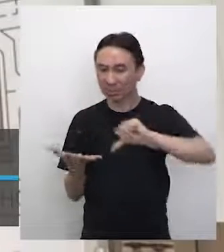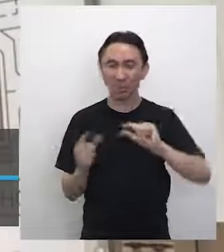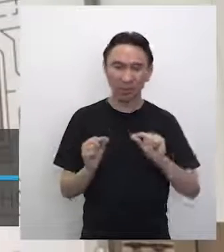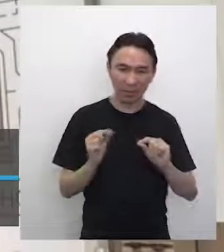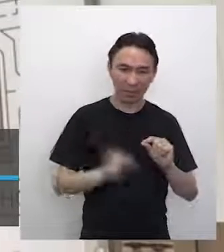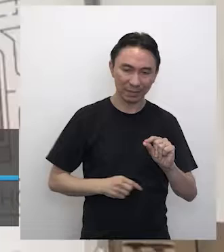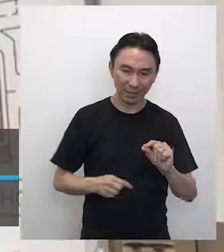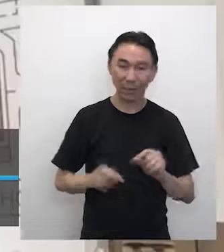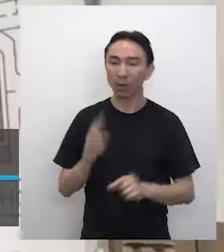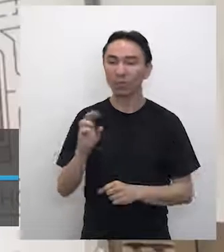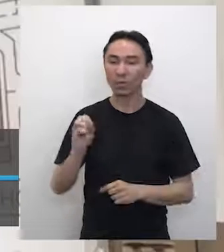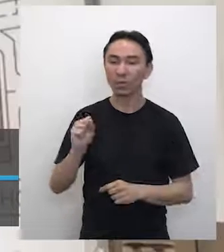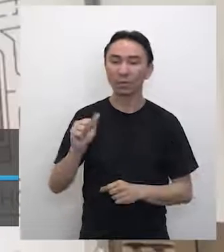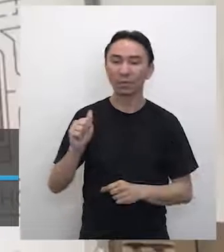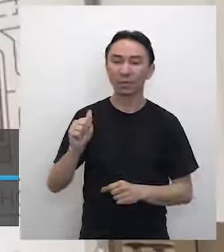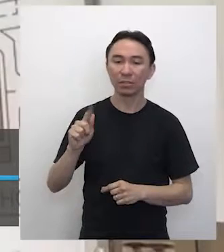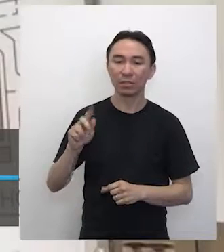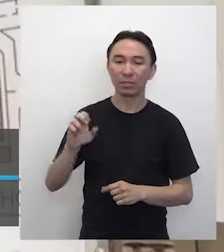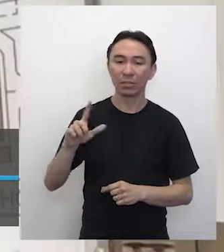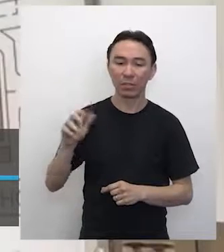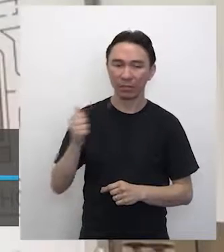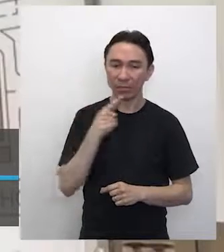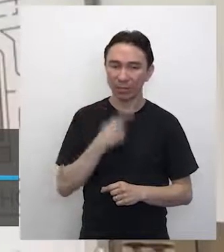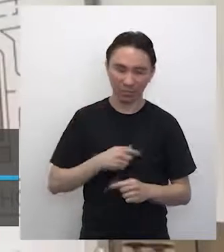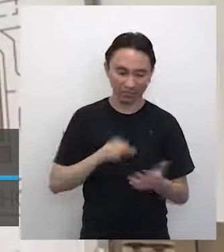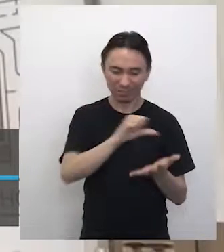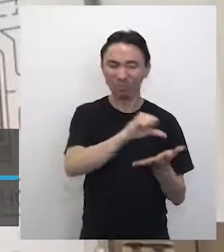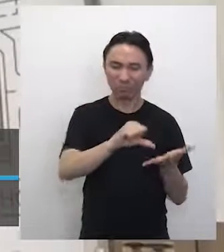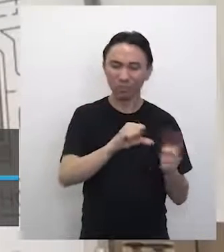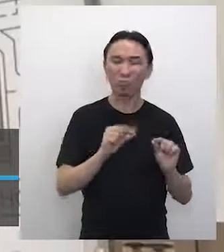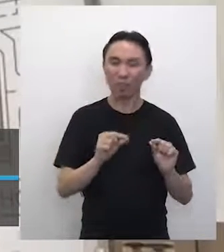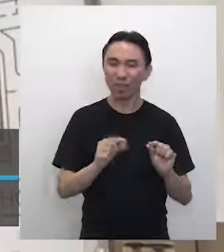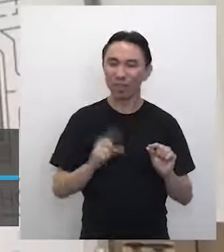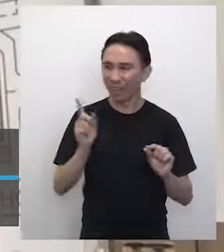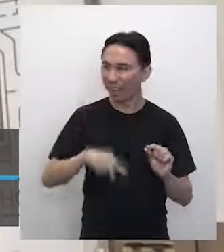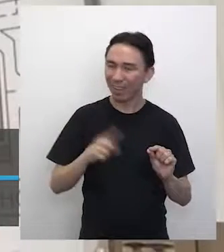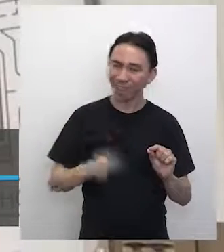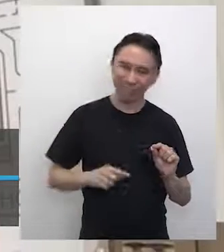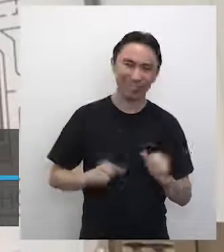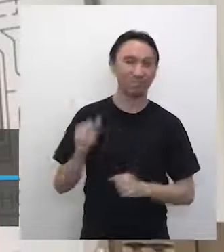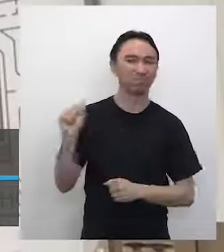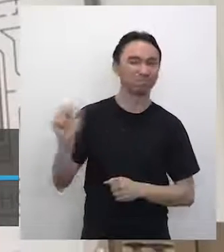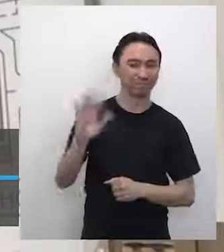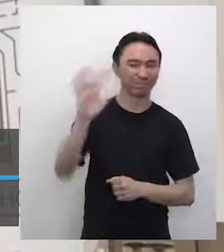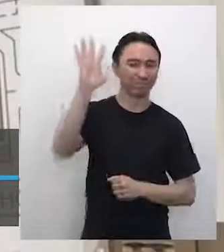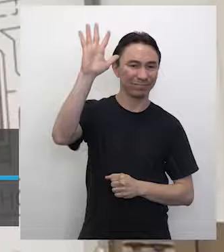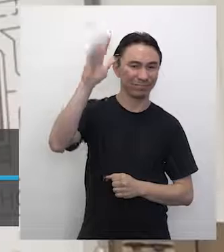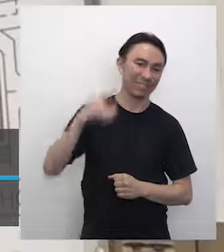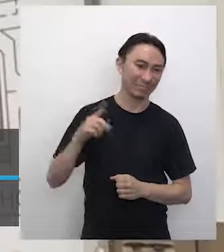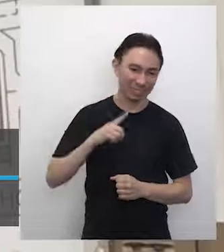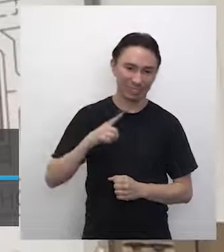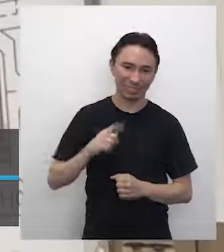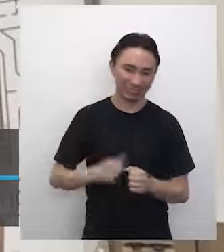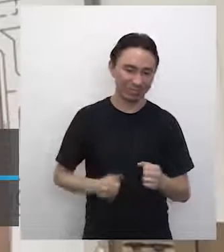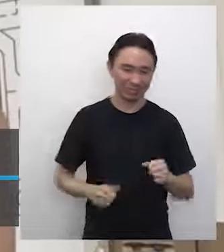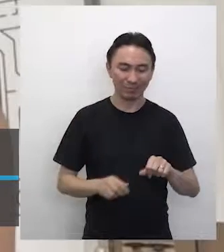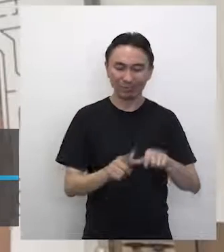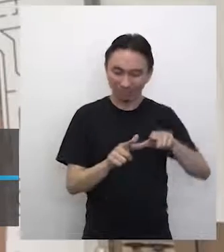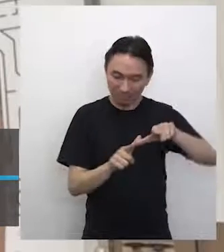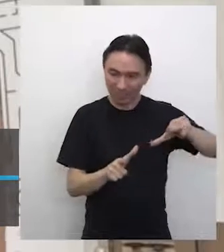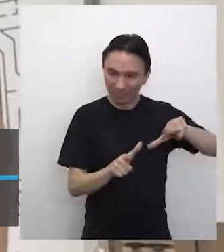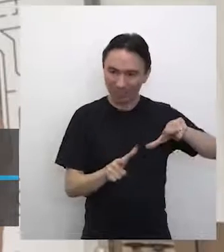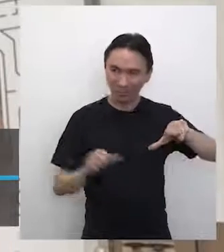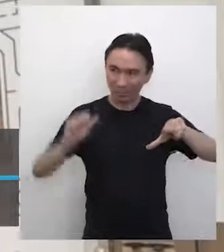das desvantagens é que é muito caro, né? Muito caro você criar ter uma placa solar, né?